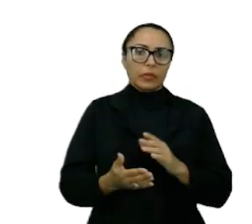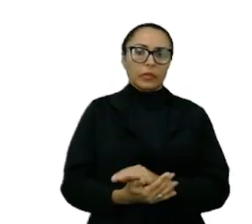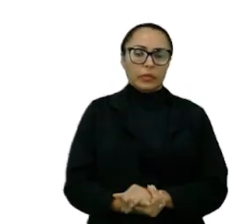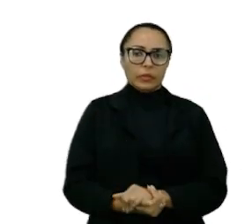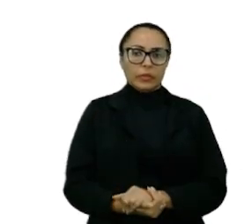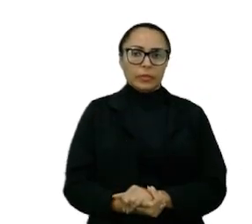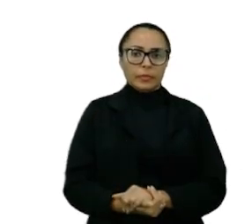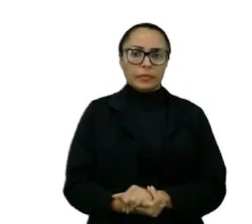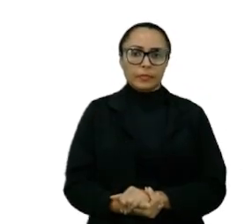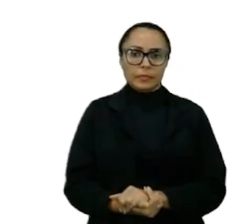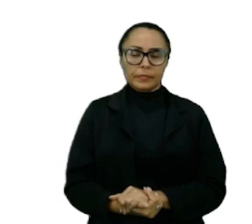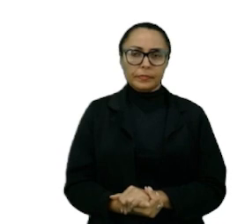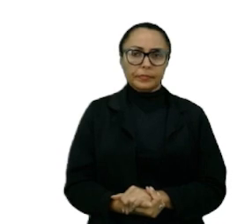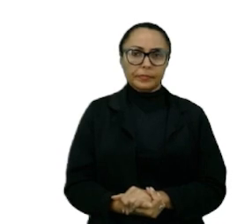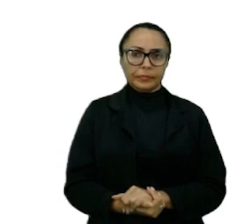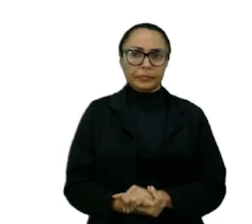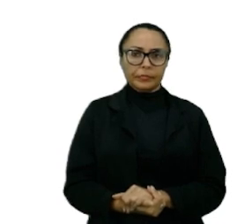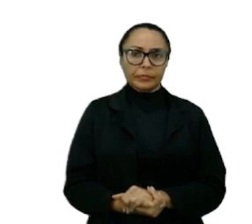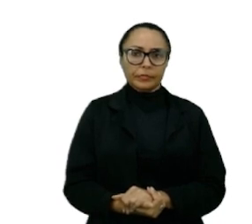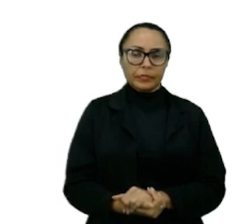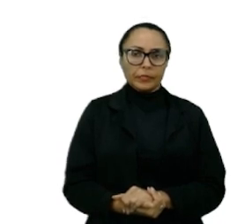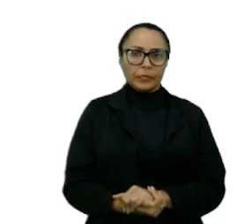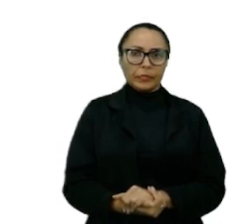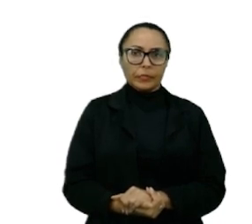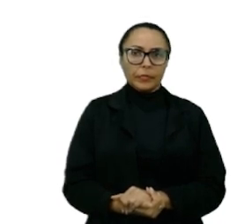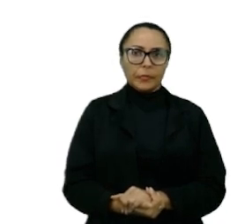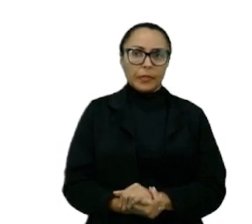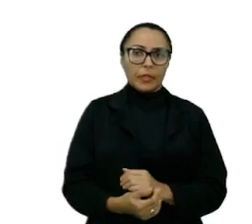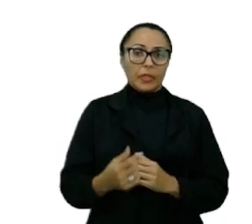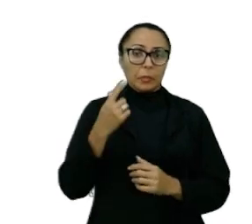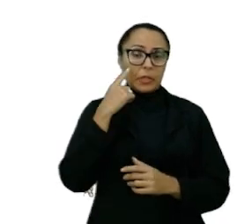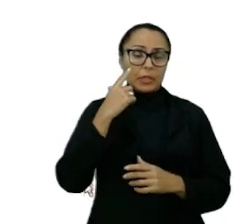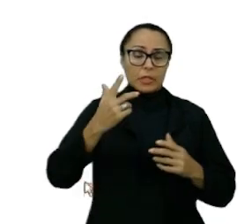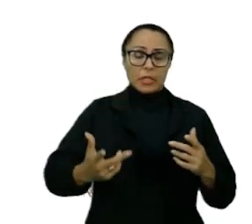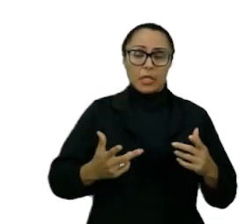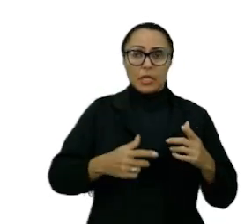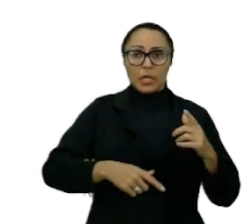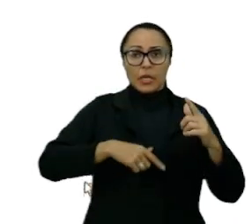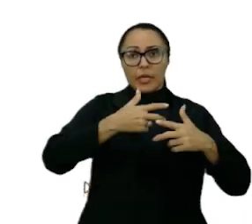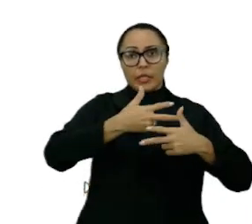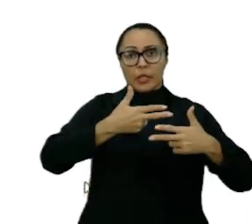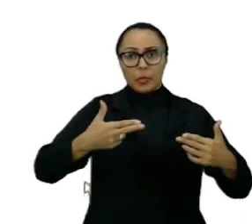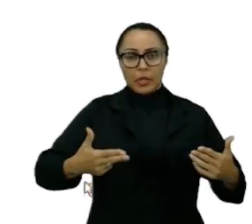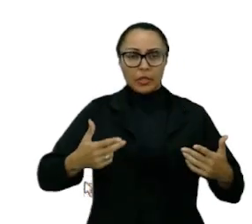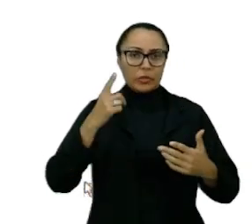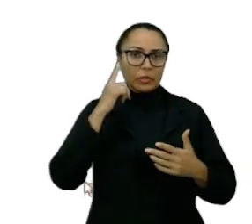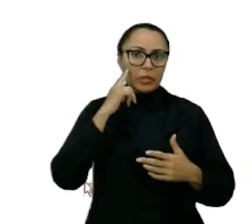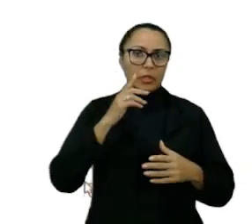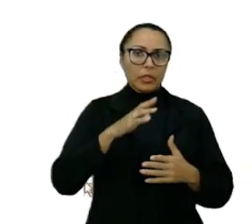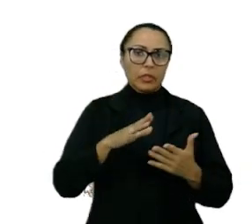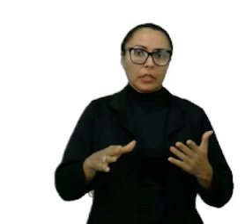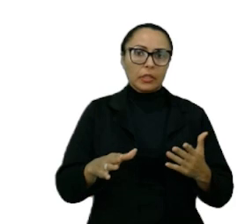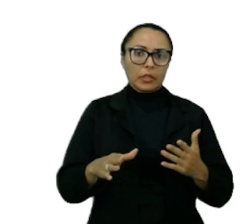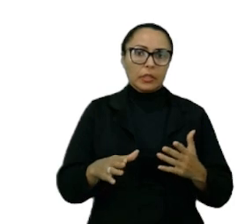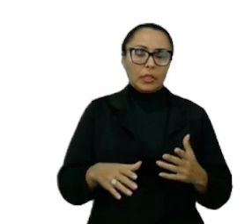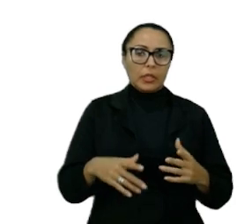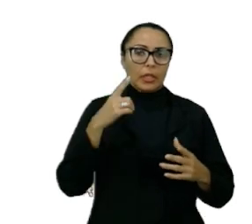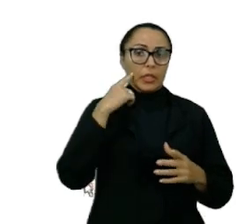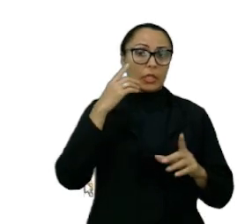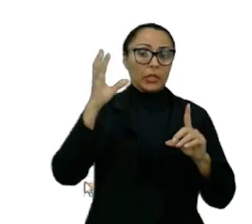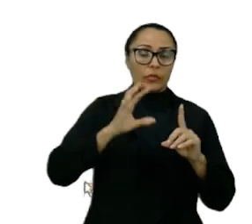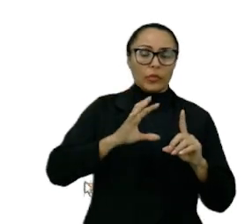colaboradores. E os erros a serem evitados seriam as lesões e